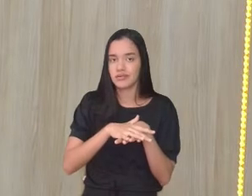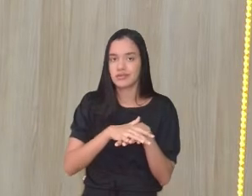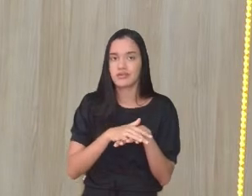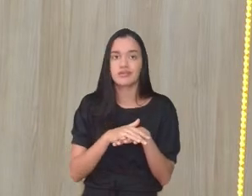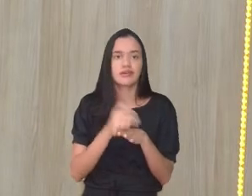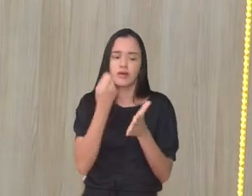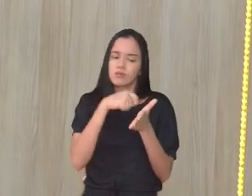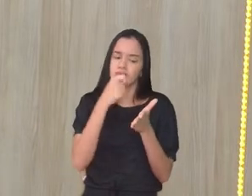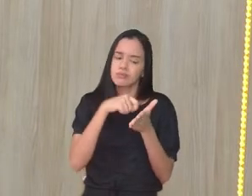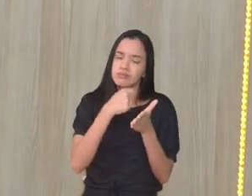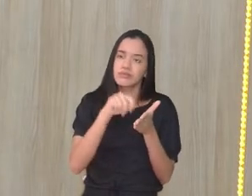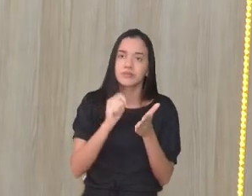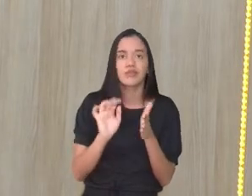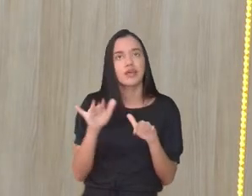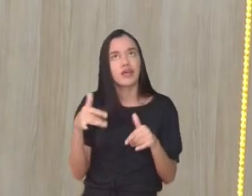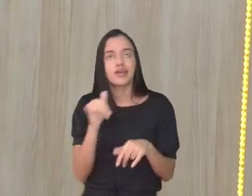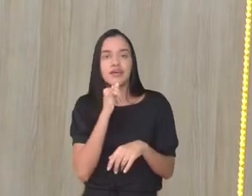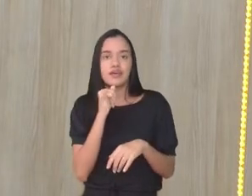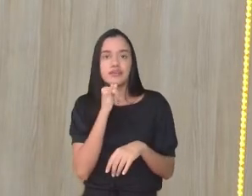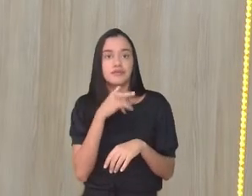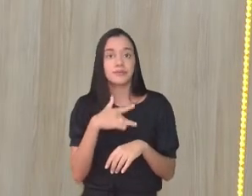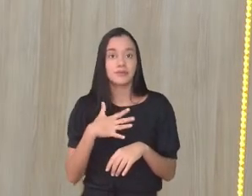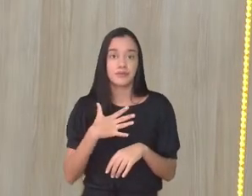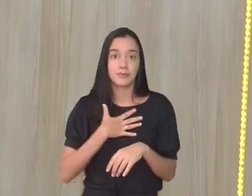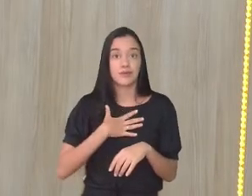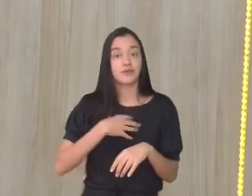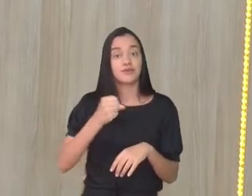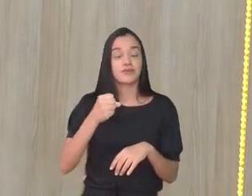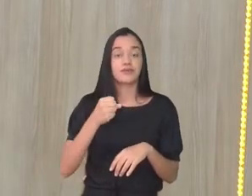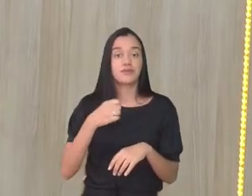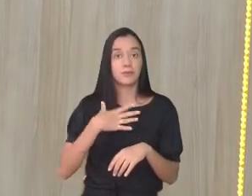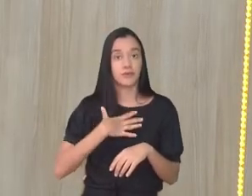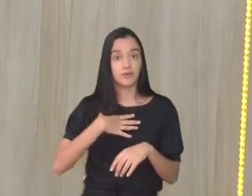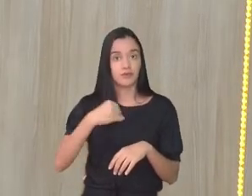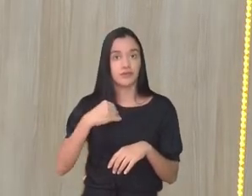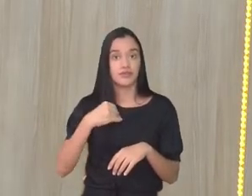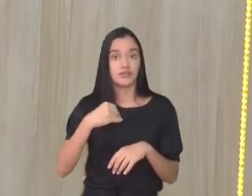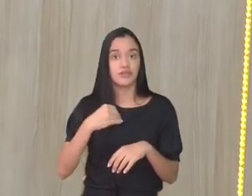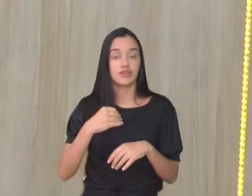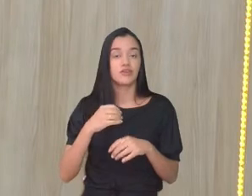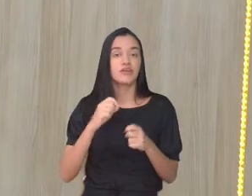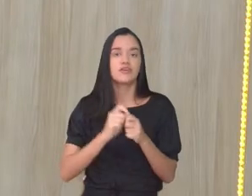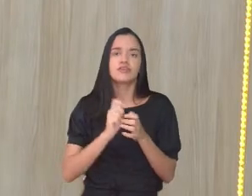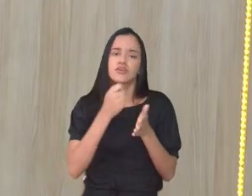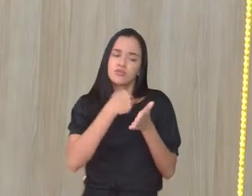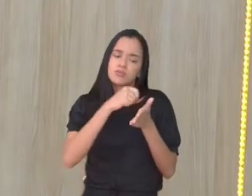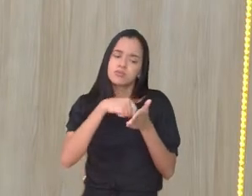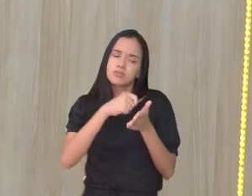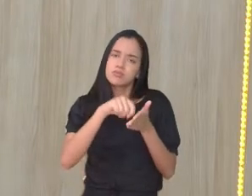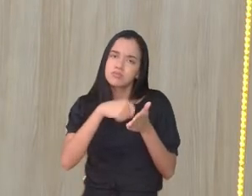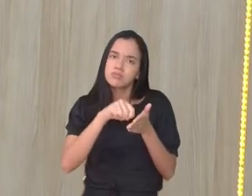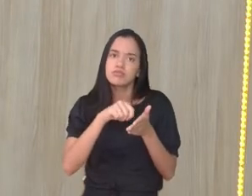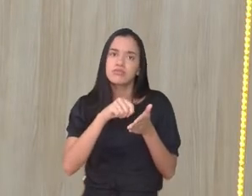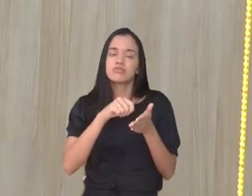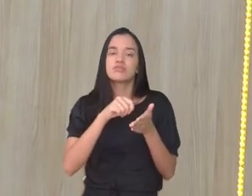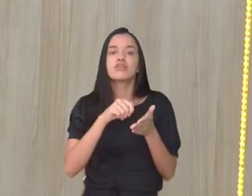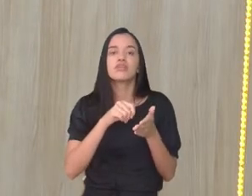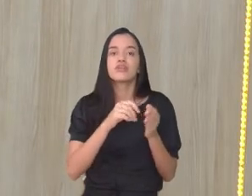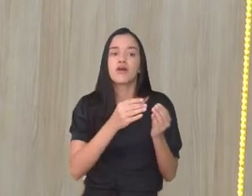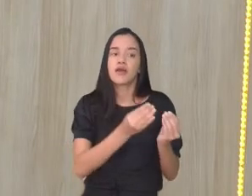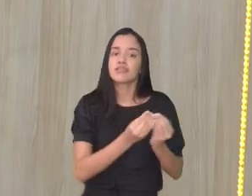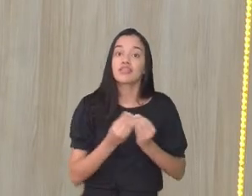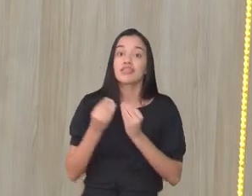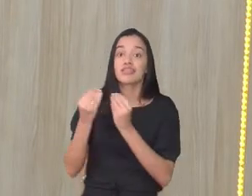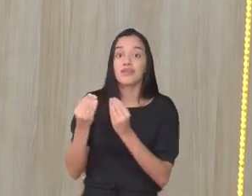questões. Um dia desse eu peguei aí meu filho, o mais novo, fazendo questões para o mais velho responder.